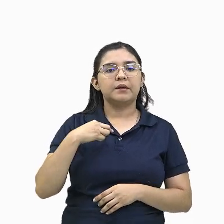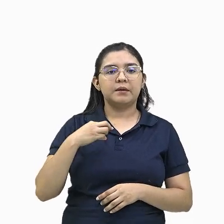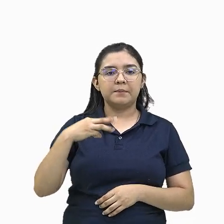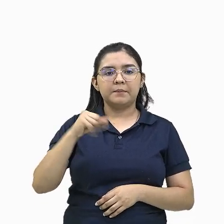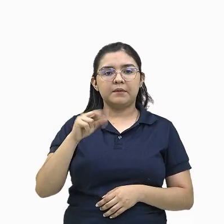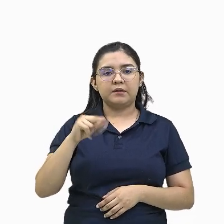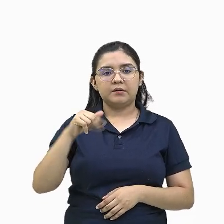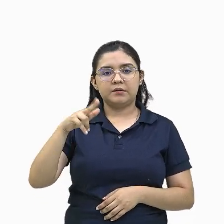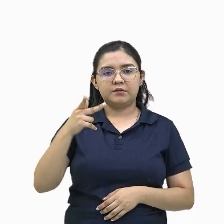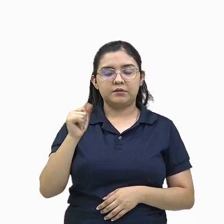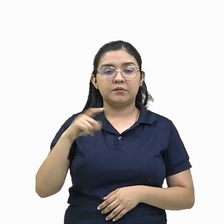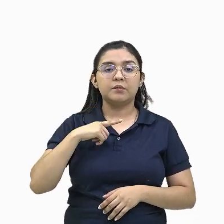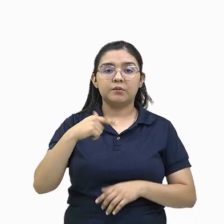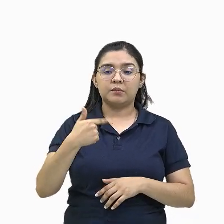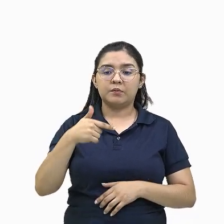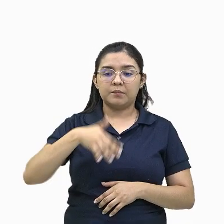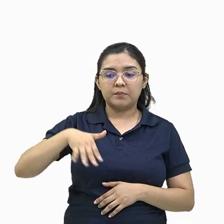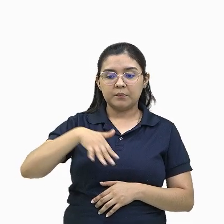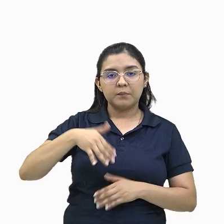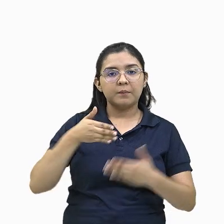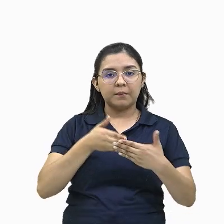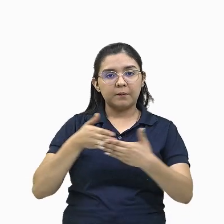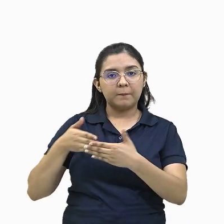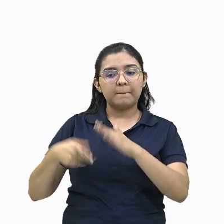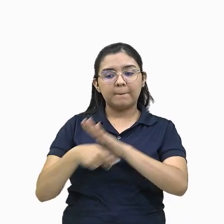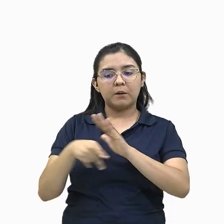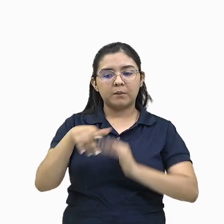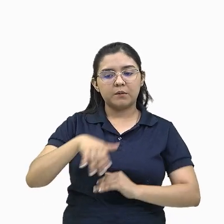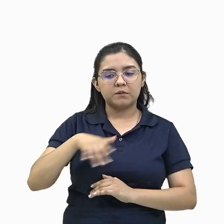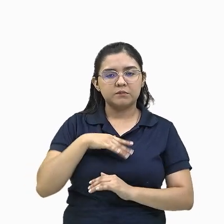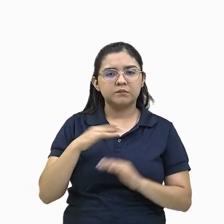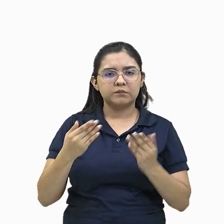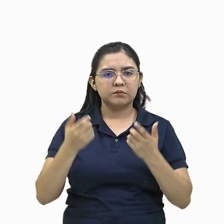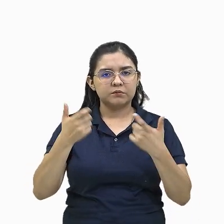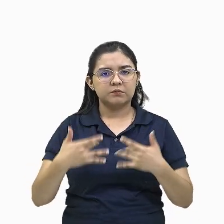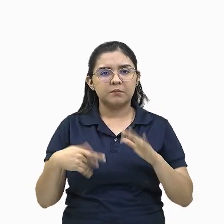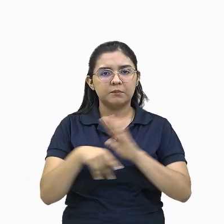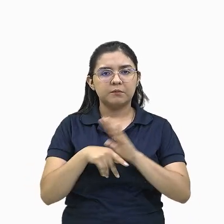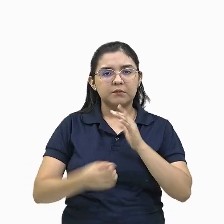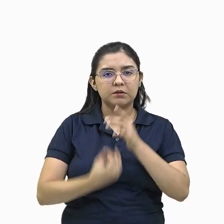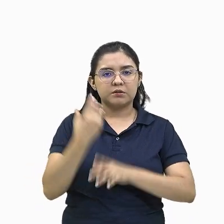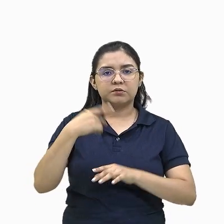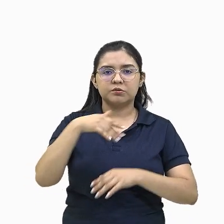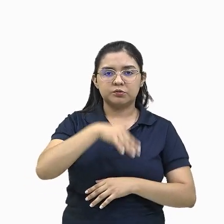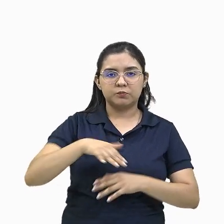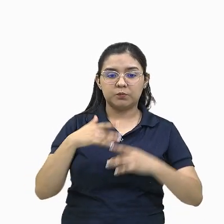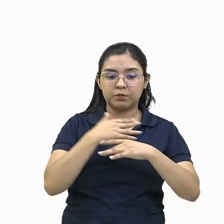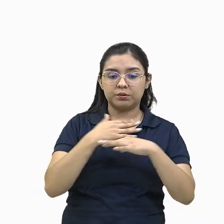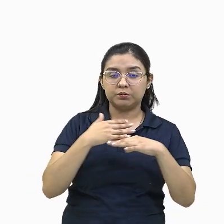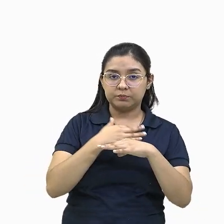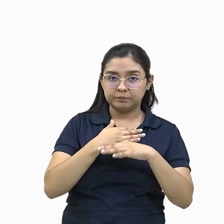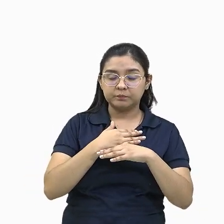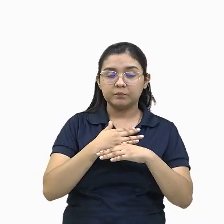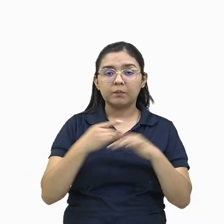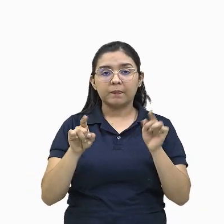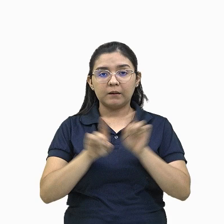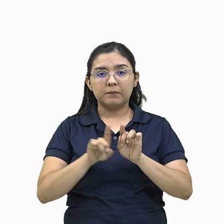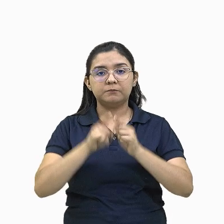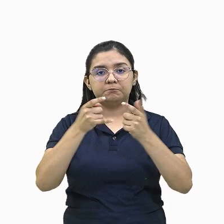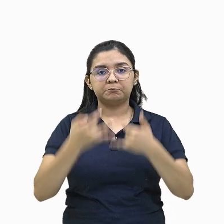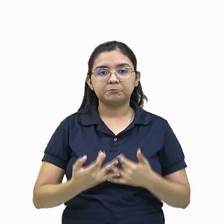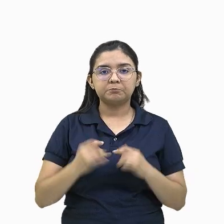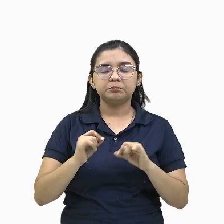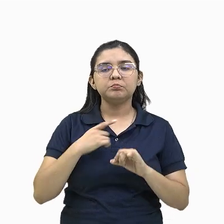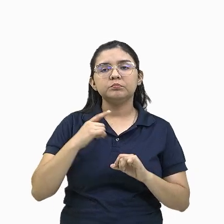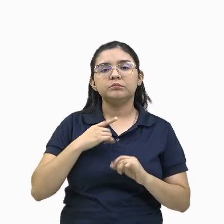delimitação territorial para a região. Ou seja, quando nós falamos nessa criação desses espaços urbanos, nós falamos